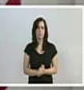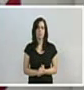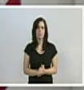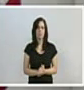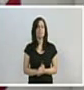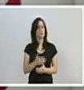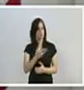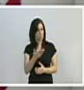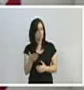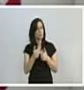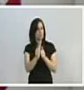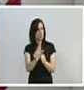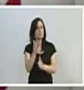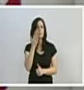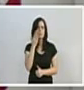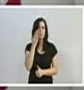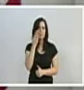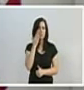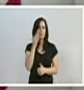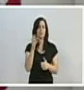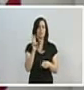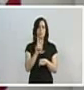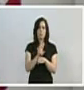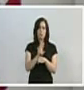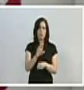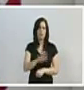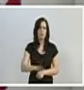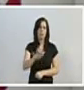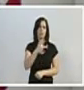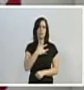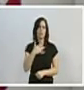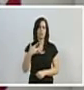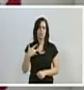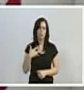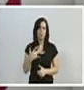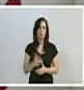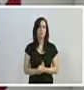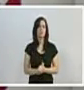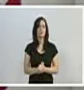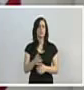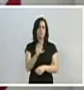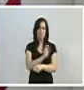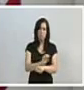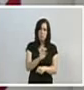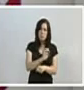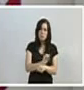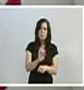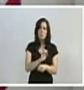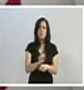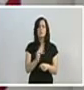Senhores e senhoras que acompanham sabem, eu tenho cuidado da saúde, da educação,